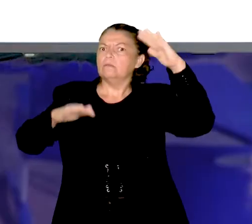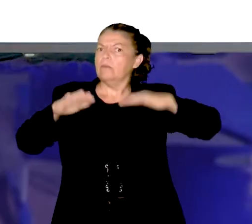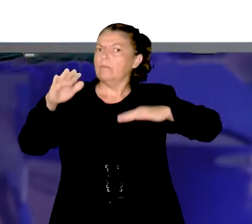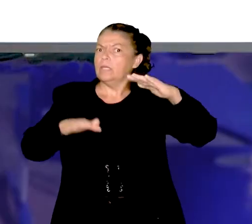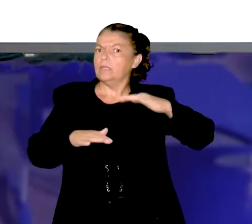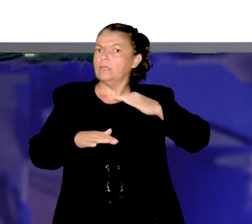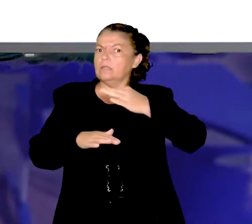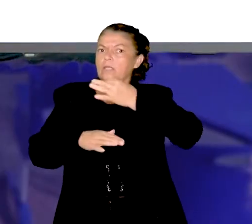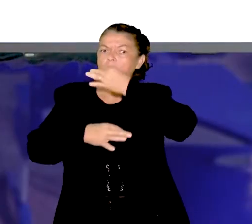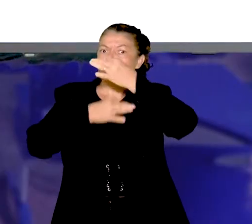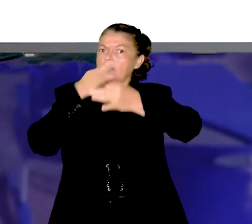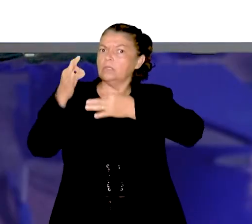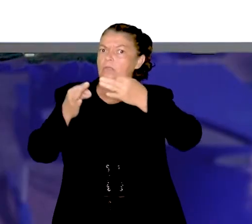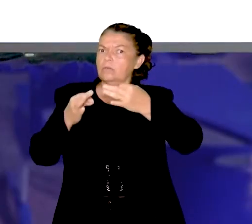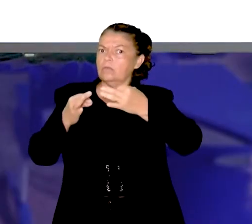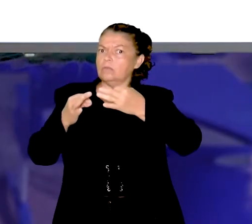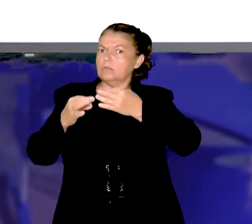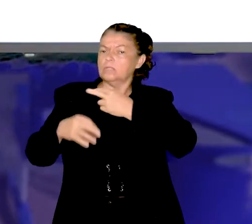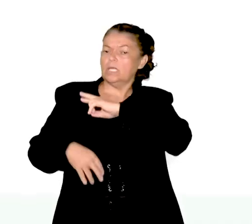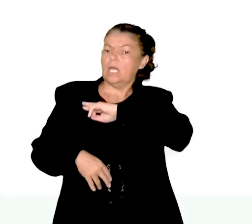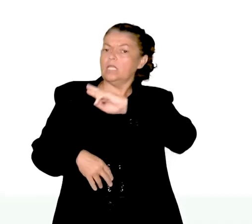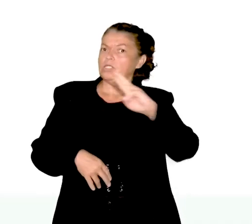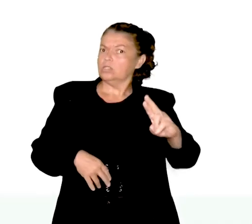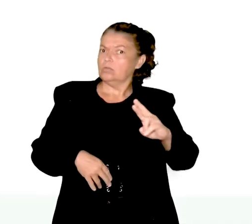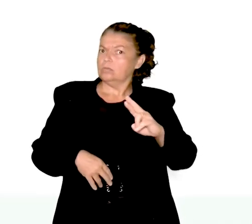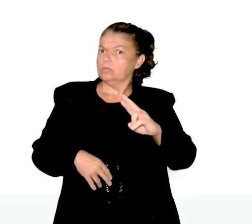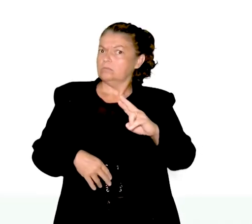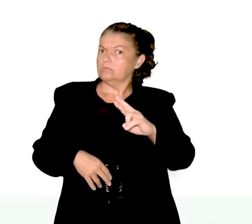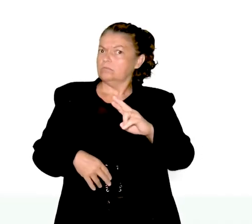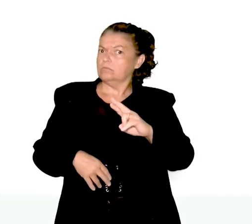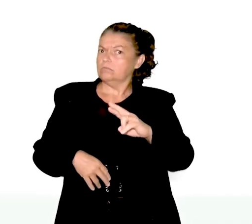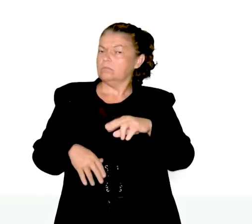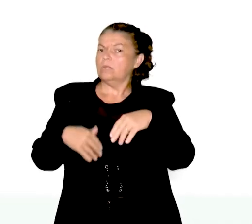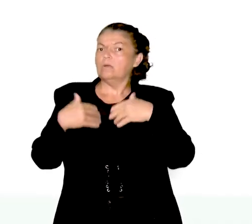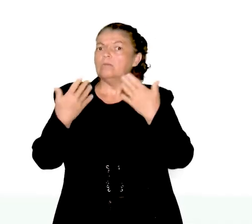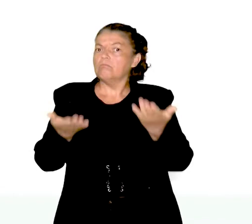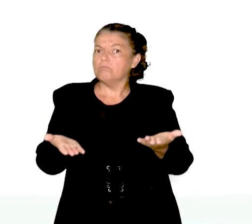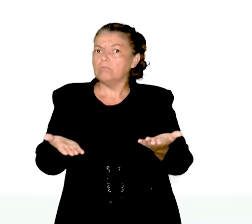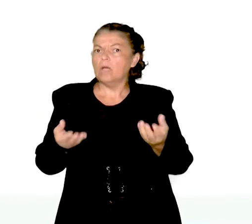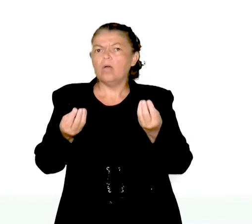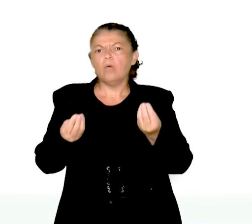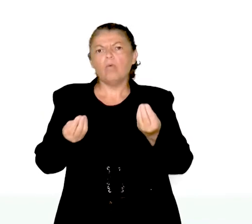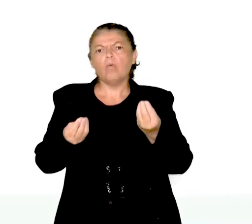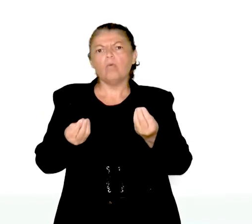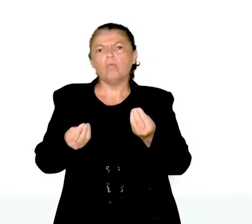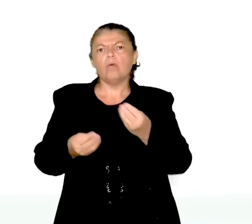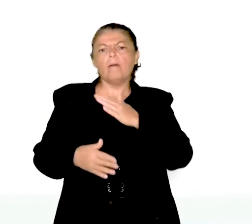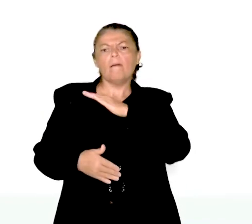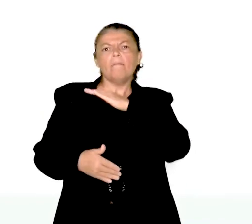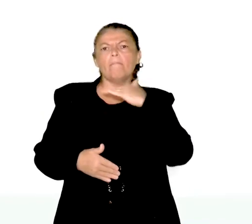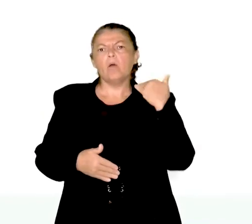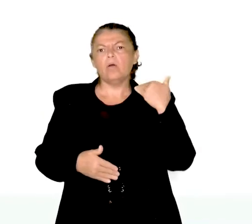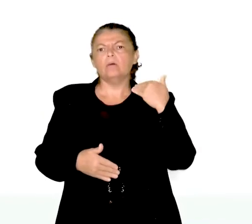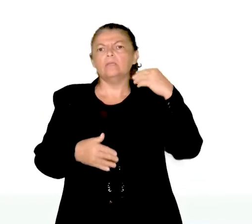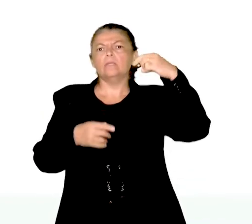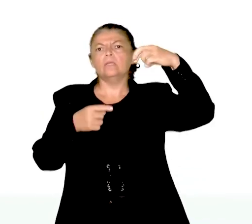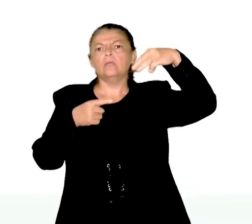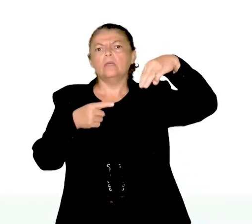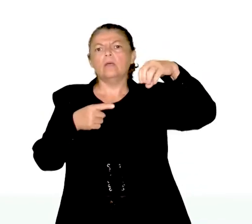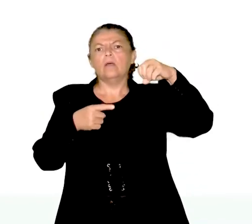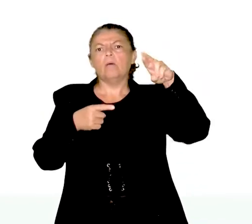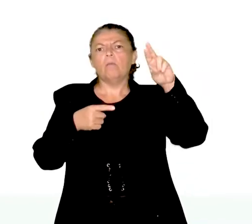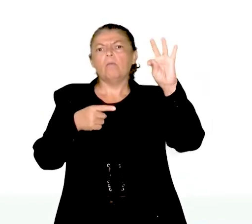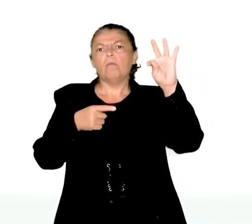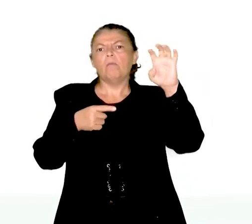não religiosas? Como a morte pode influenciar a maneira como pensar